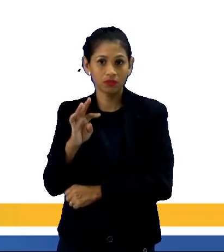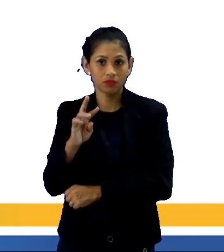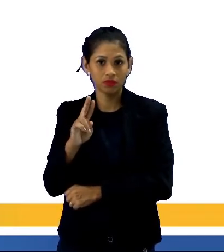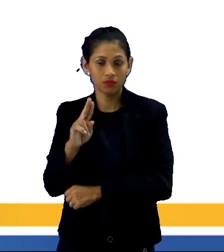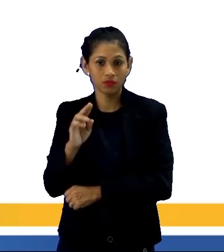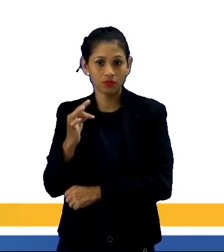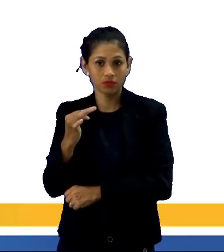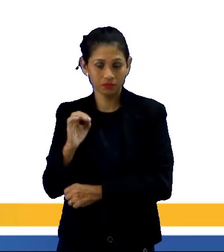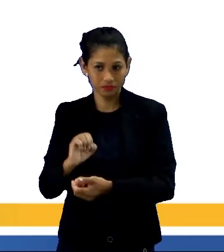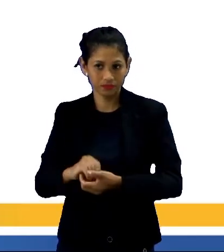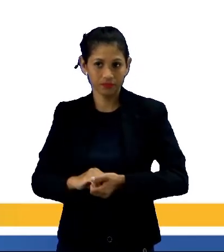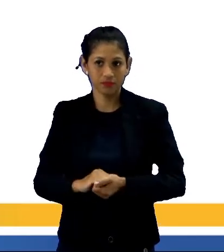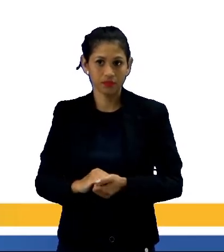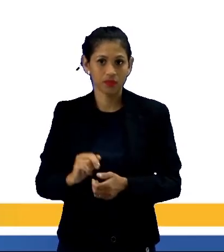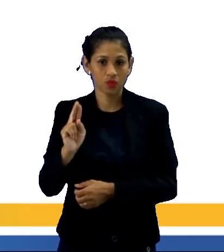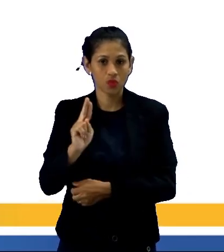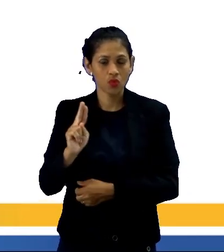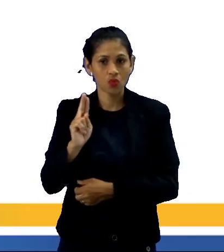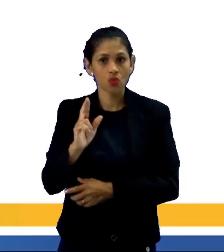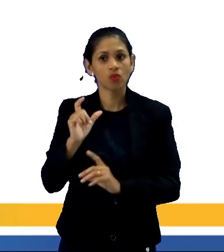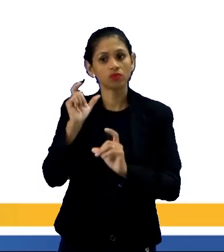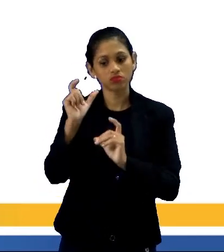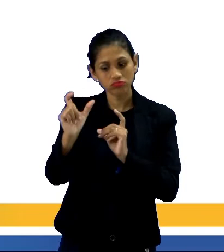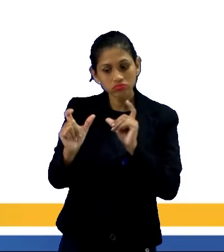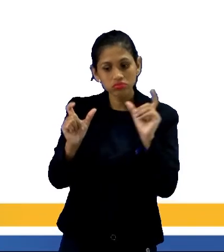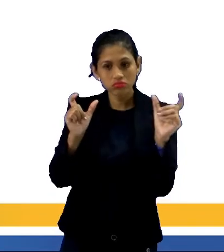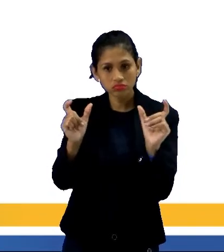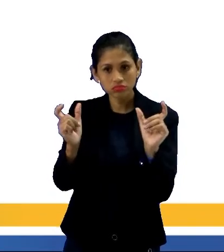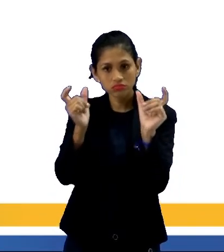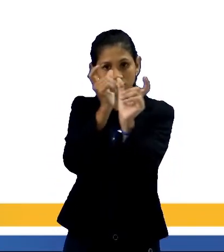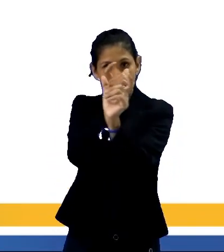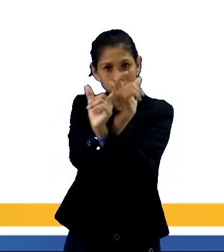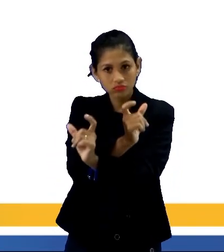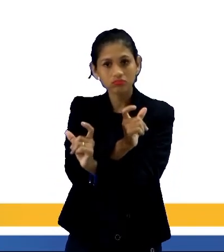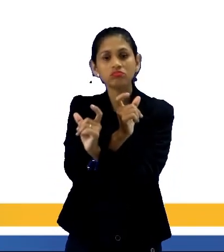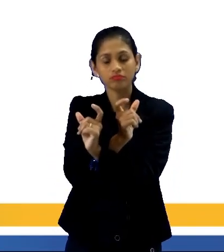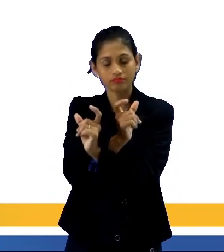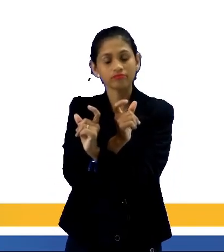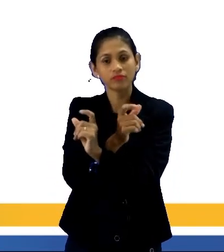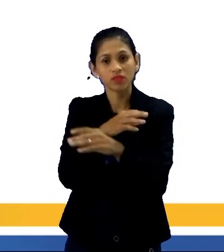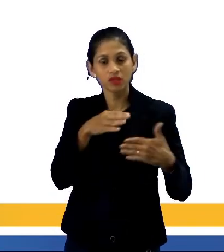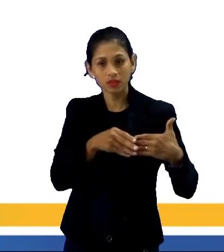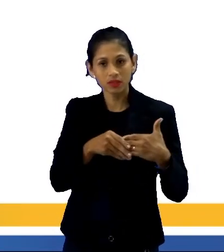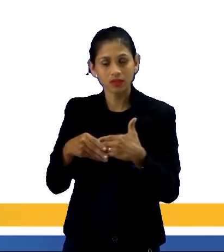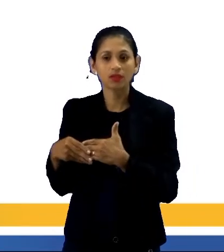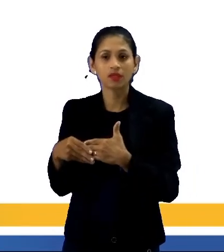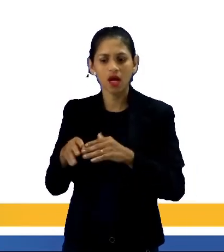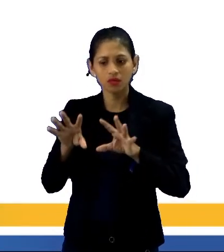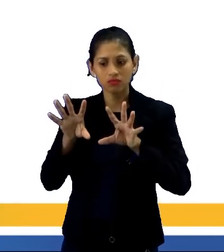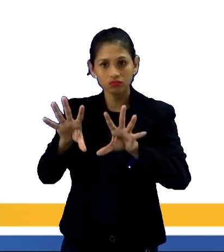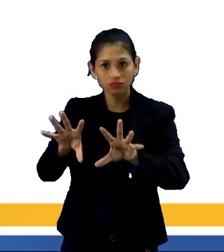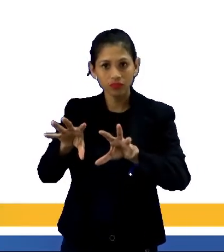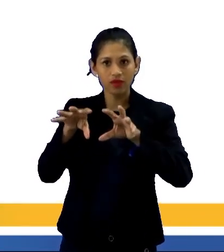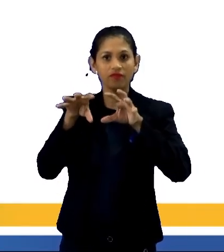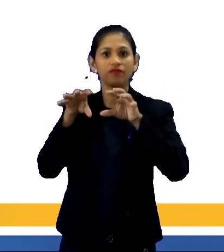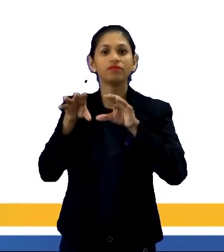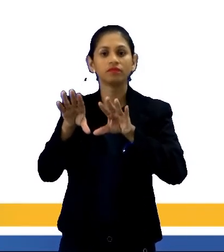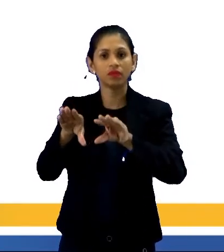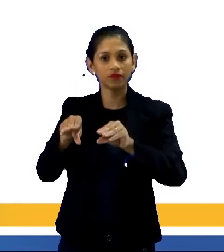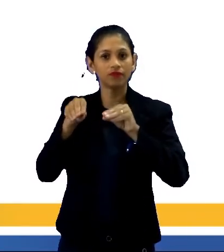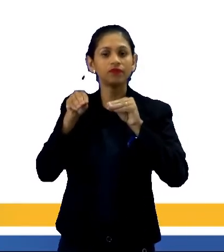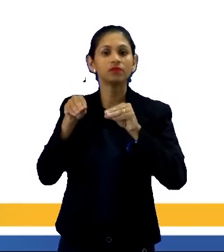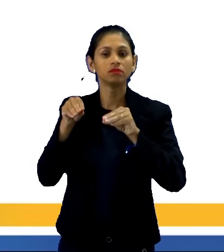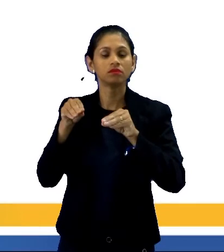dos trocadilhos, tá? E esse uso dos trocadilhos traz efeito de sentido na hora de a gente ler